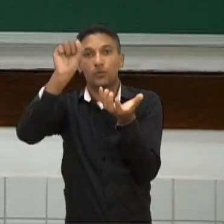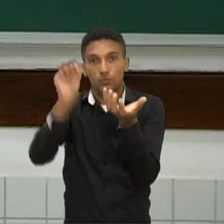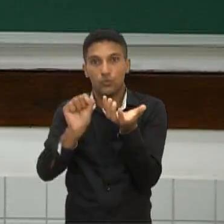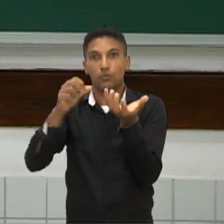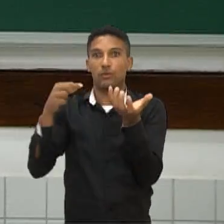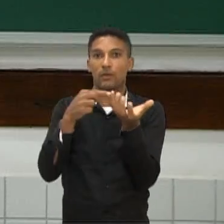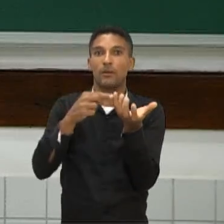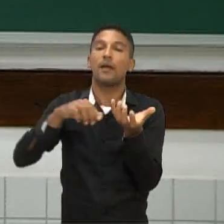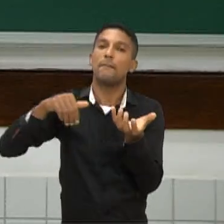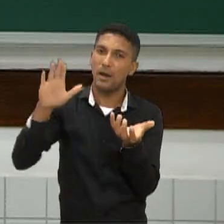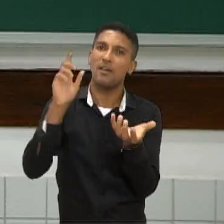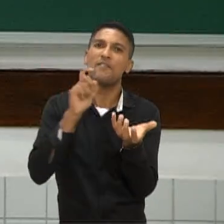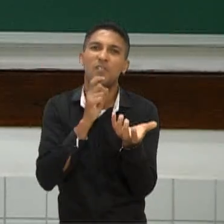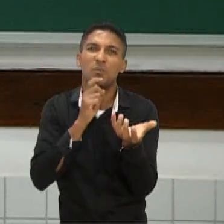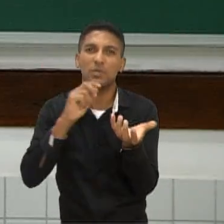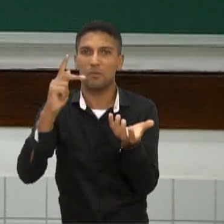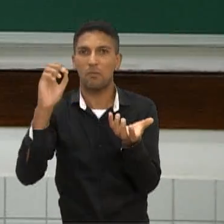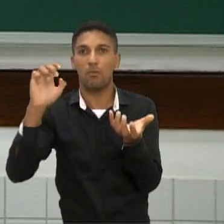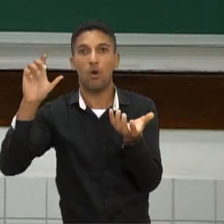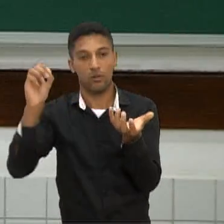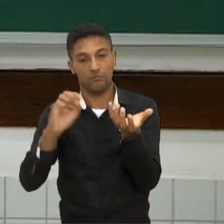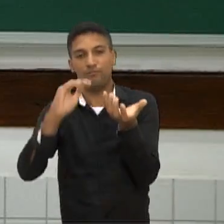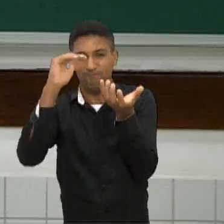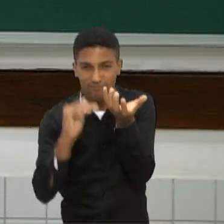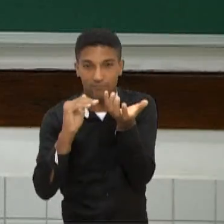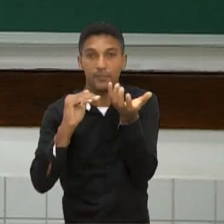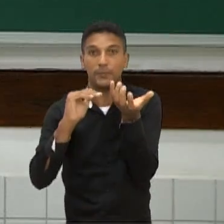frio é o nosso clima.